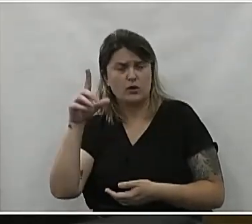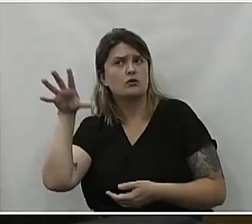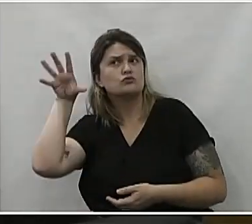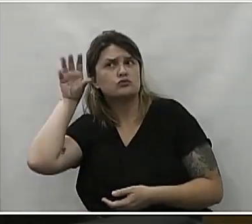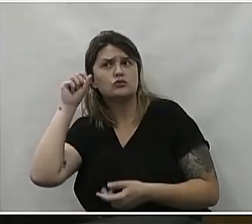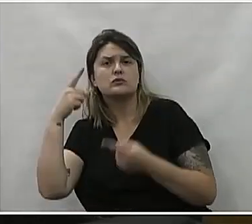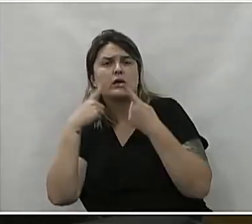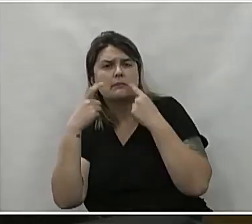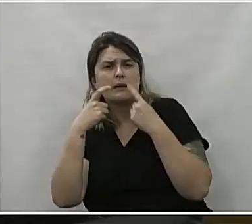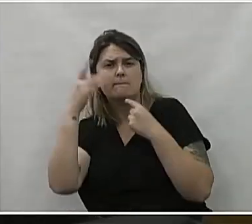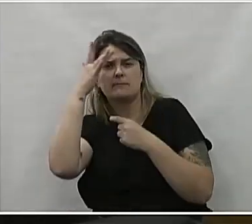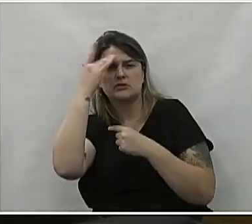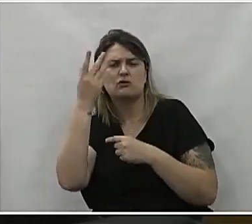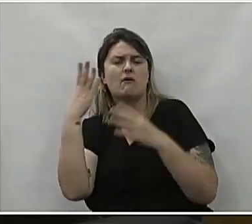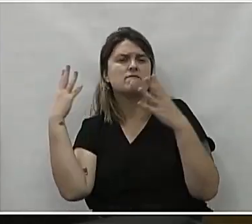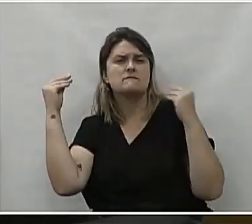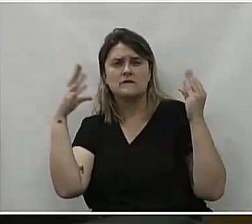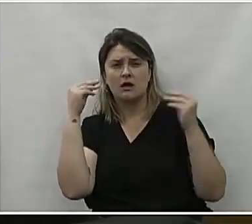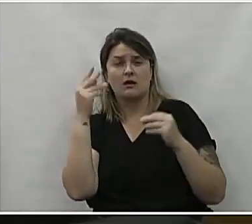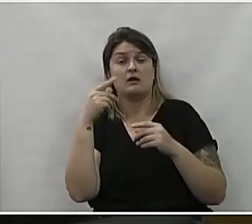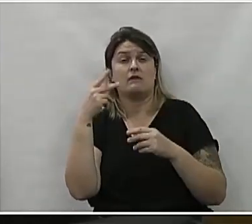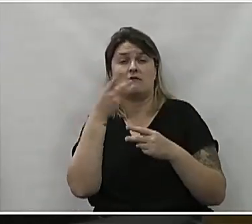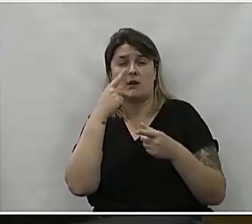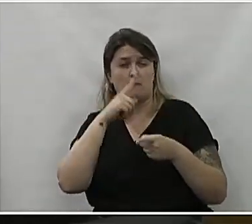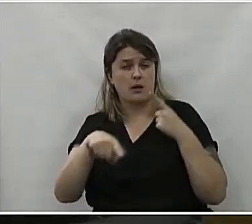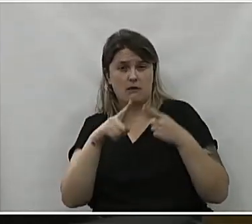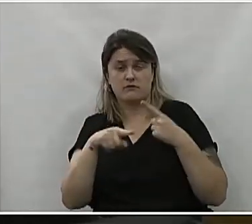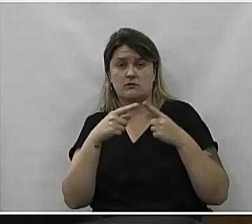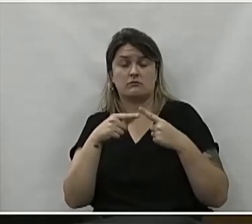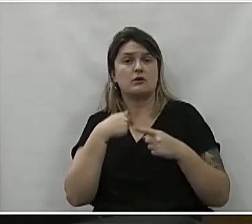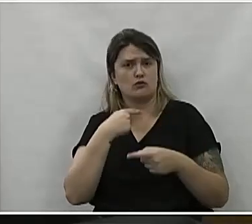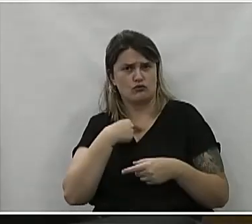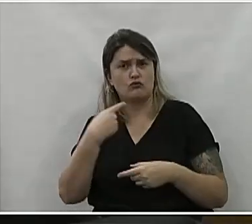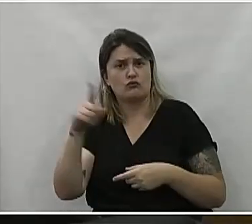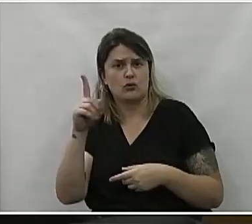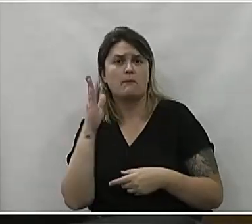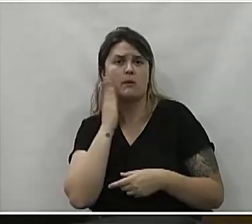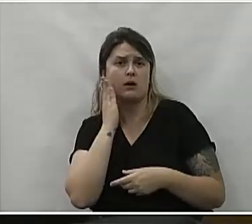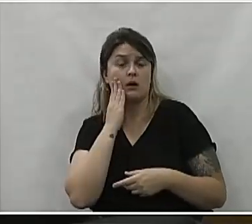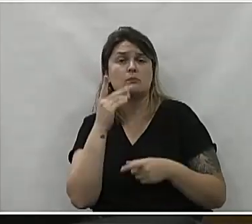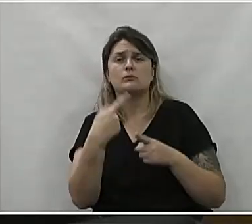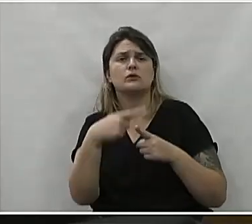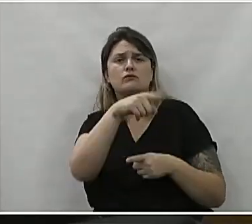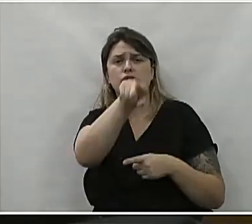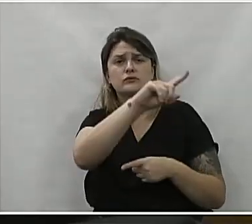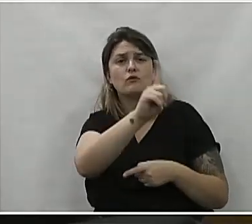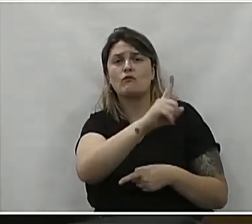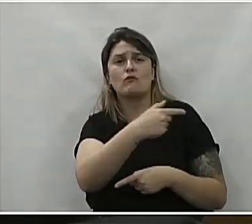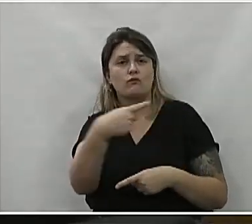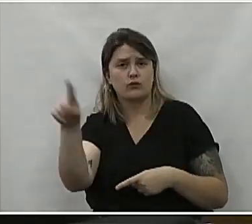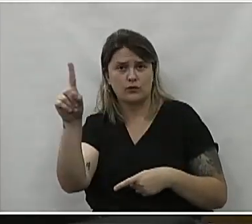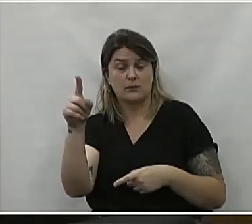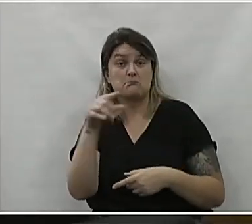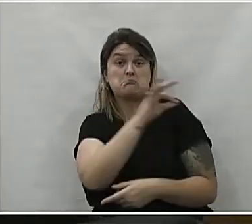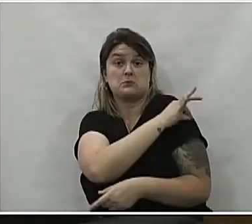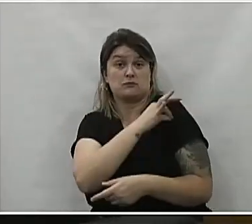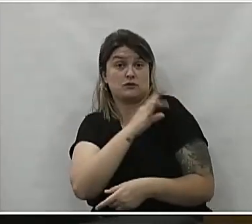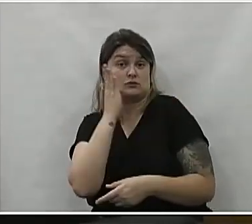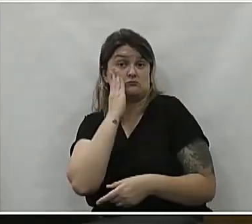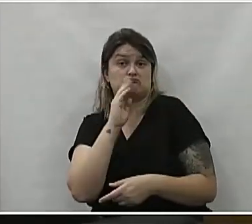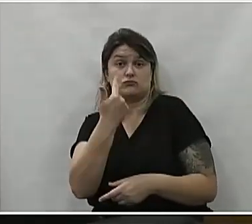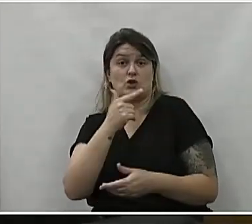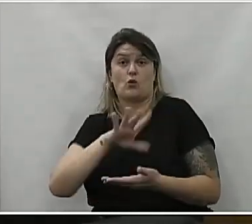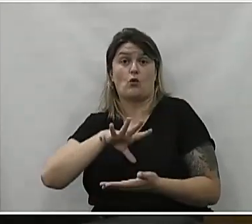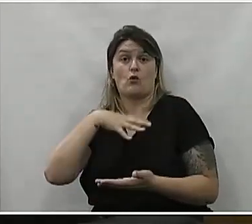Escuto reclamação Escuto gente falando Um monte de coisa Escuto xingamento Mas eu estou lá É do acaratapo Por que que vocês não vêm O prefeito Não tem